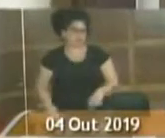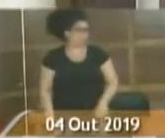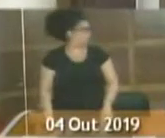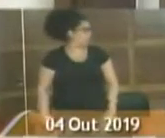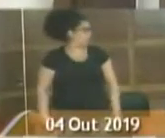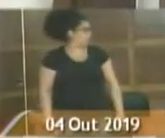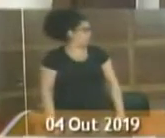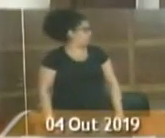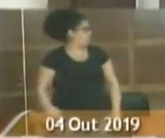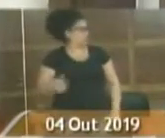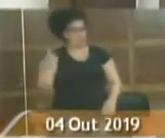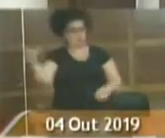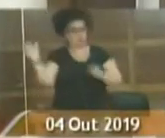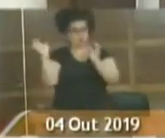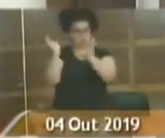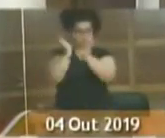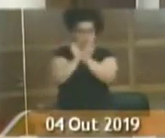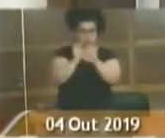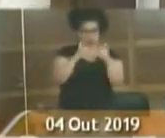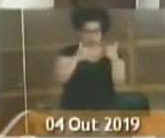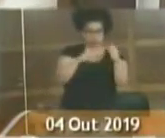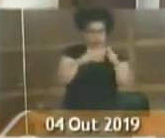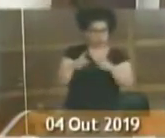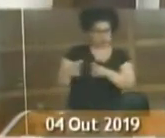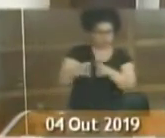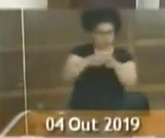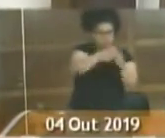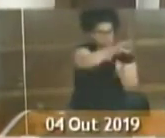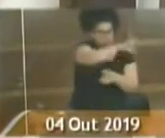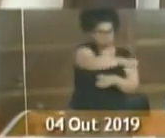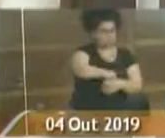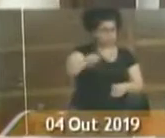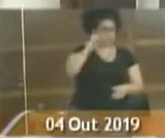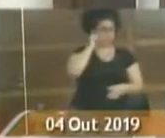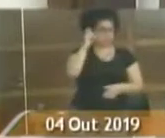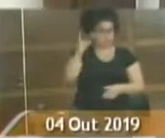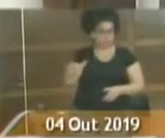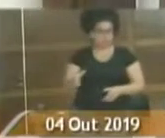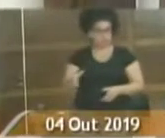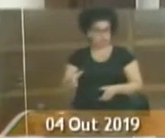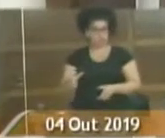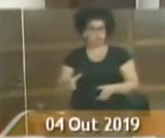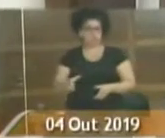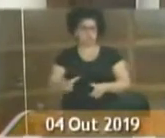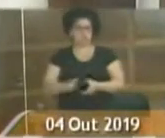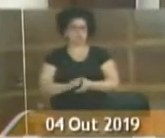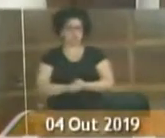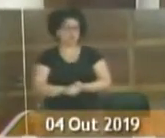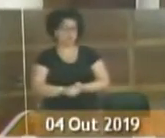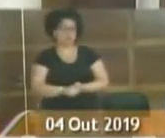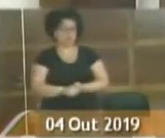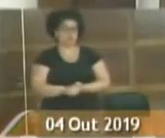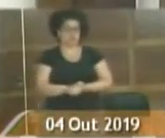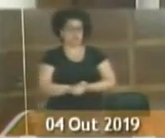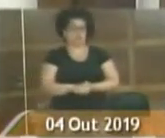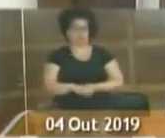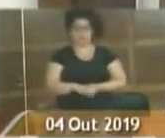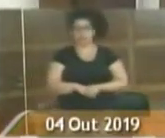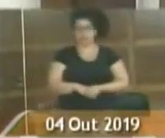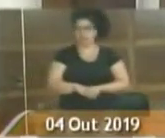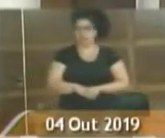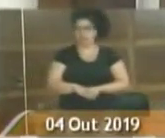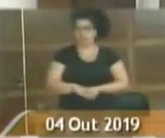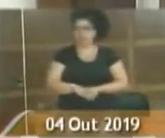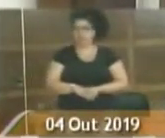outra veterinária lá, só que aí alguém dali da sua rua vai ter que se responsabilizar com aquele gatinho. Por